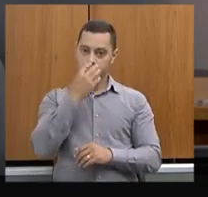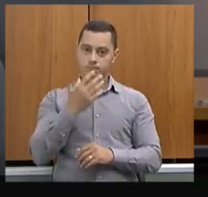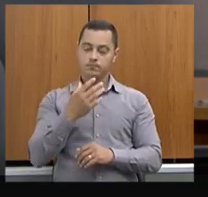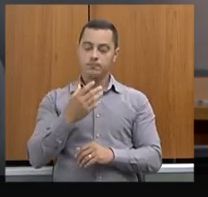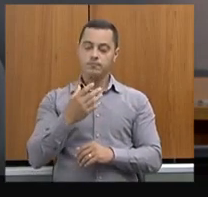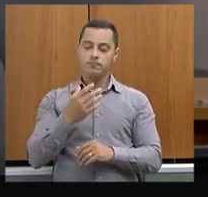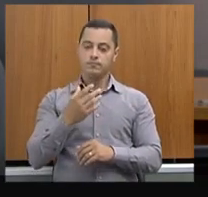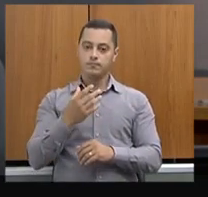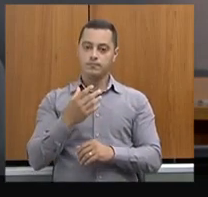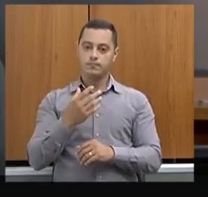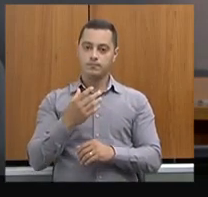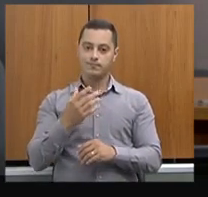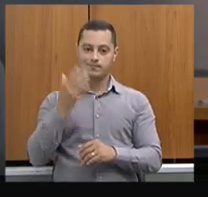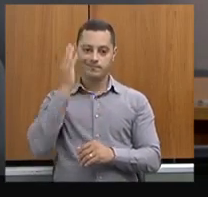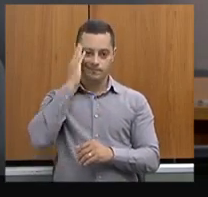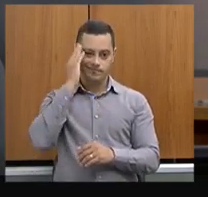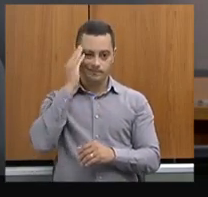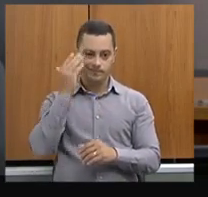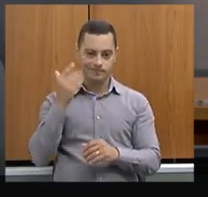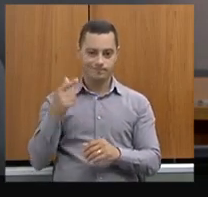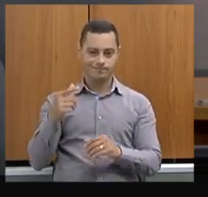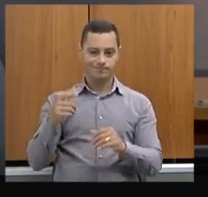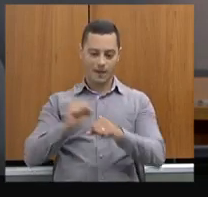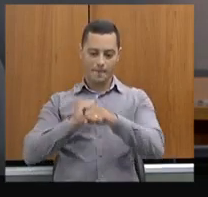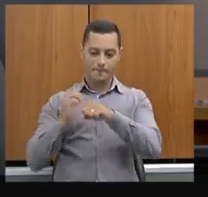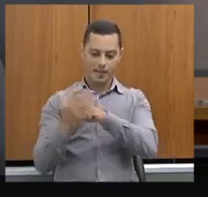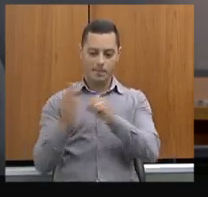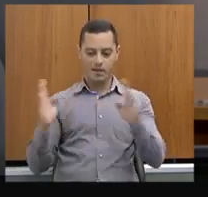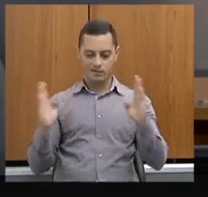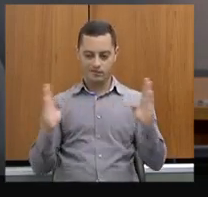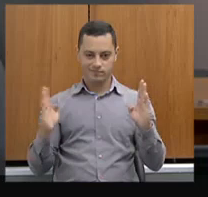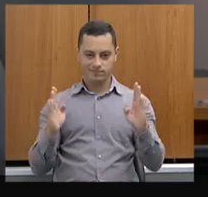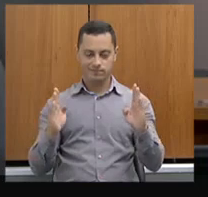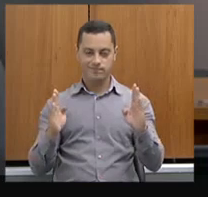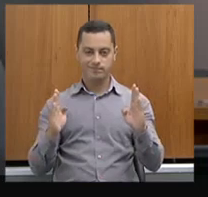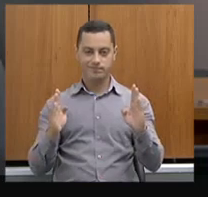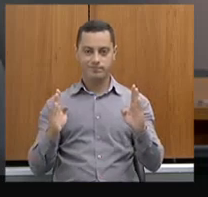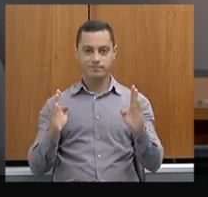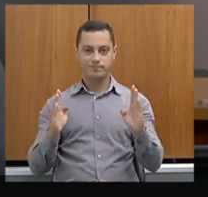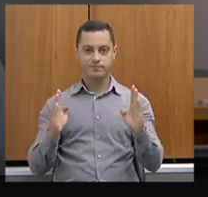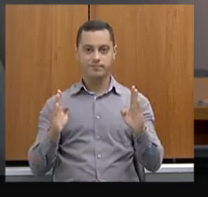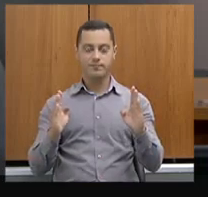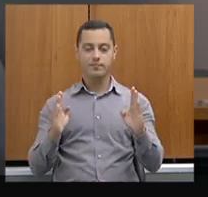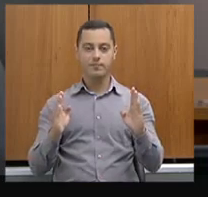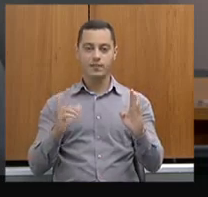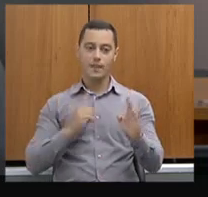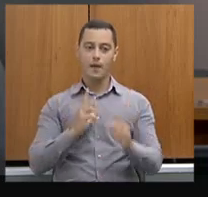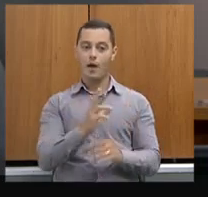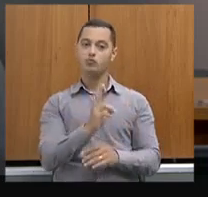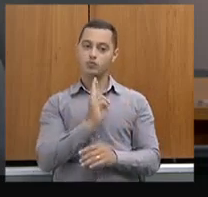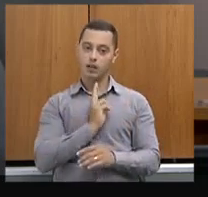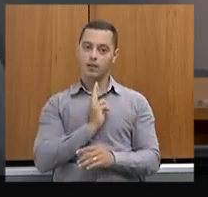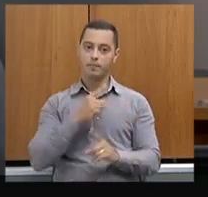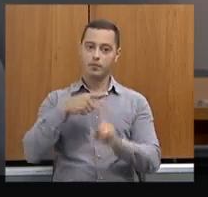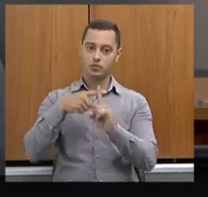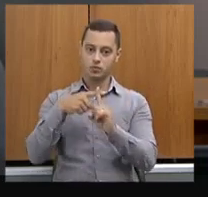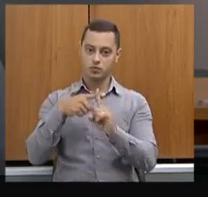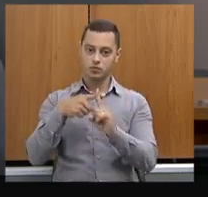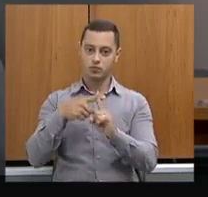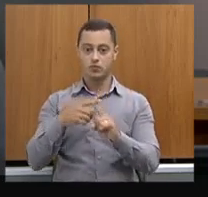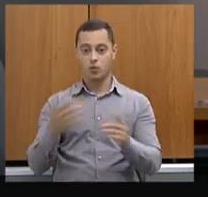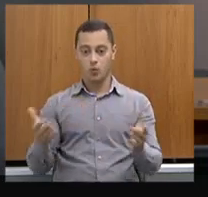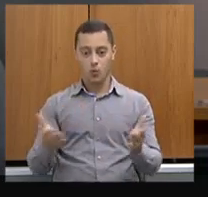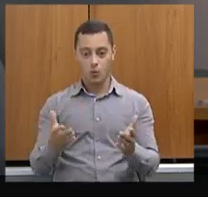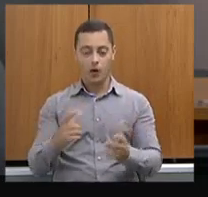esse momento mais restritivo da pandemia e nós temos ele hoje também sendo informatizado